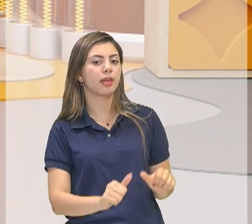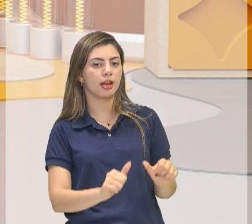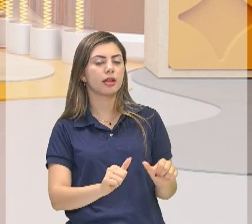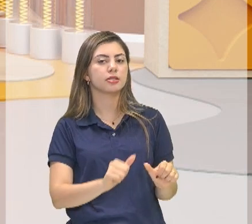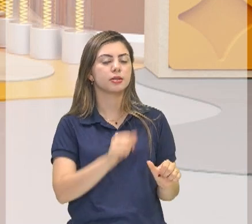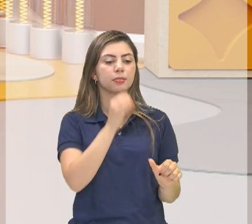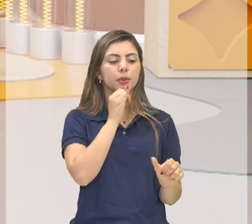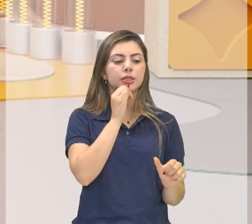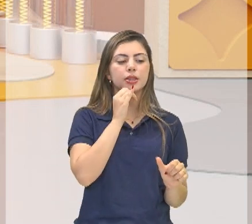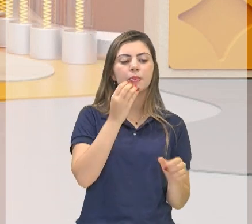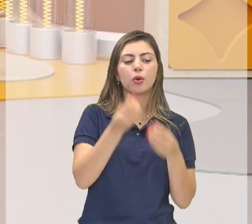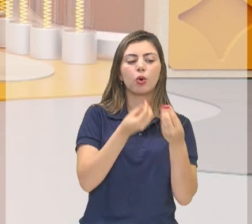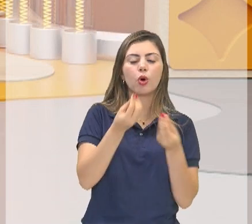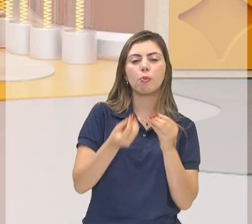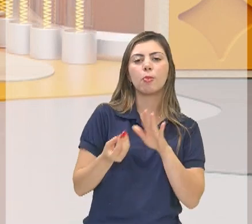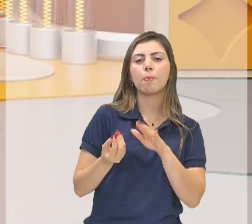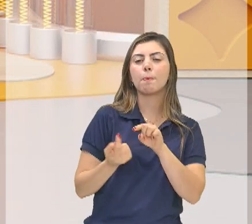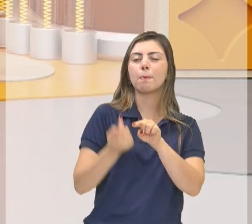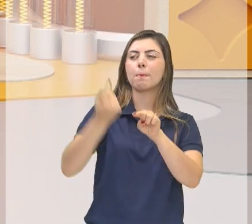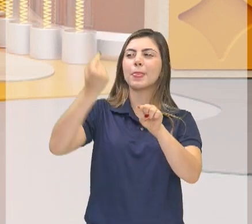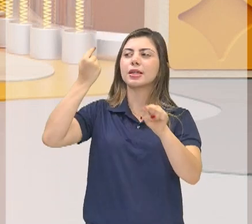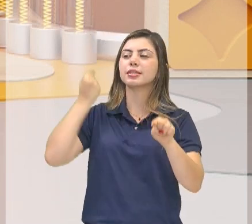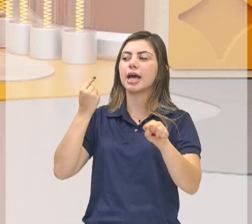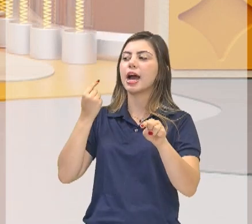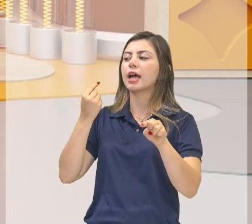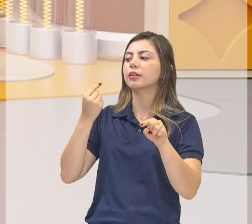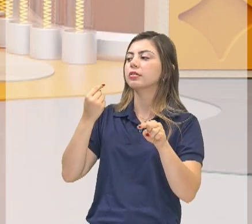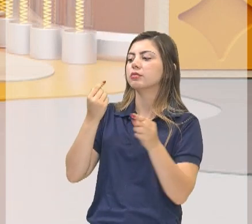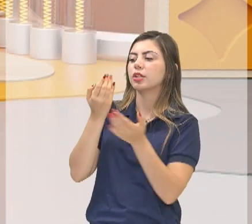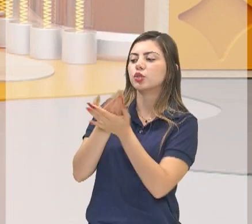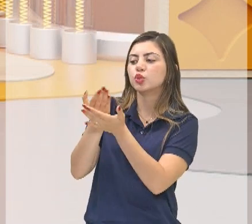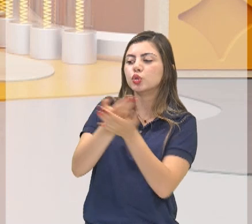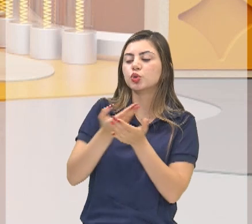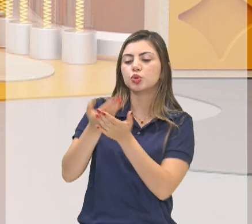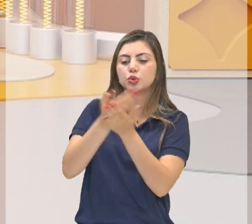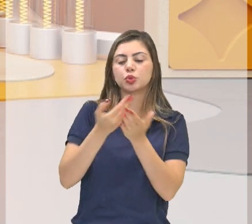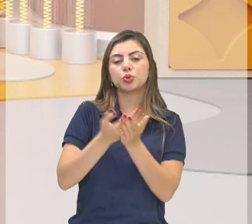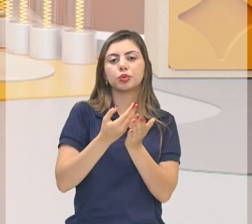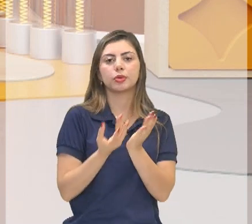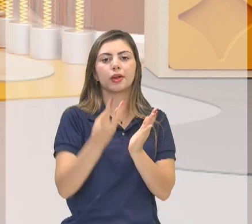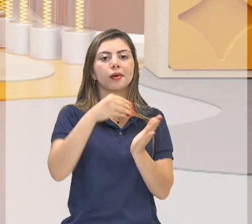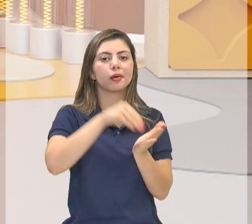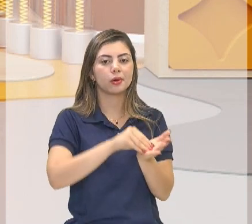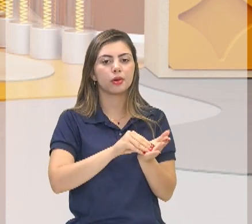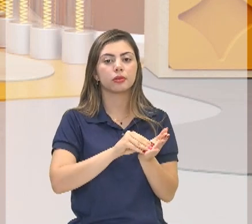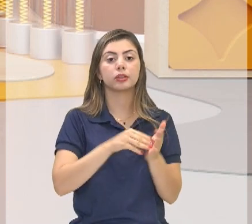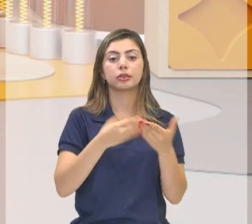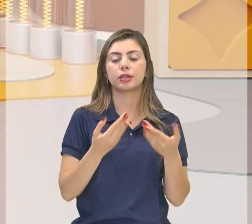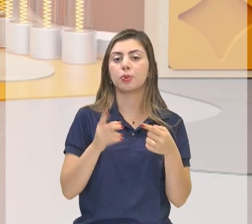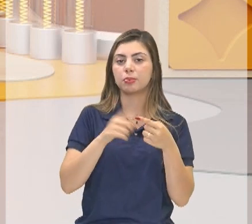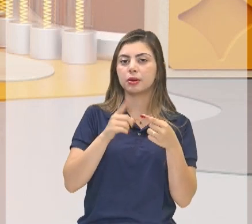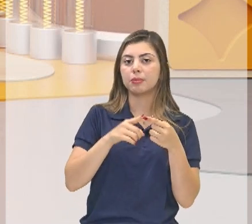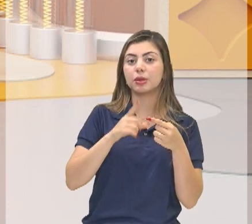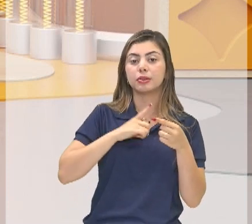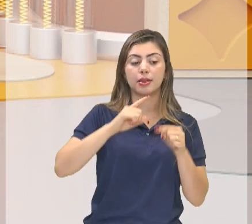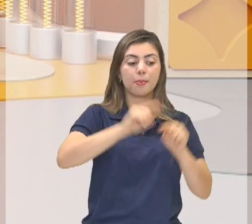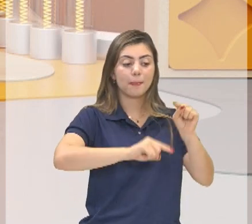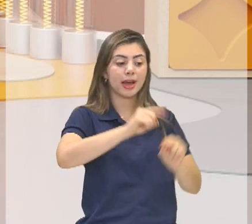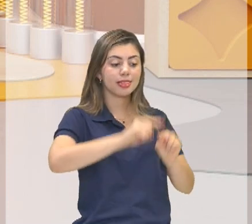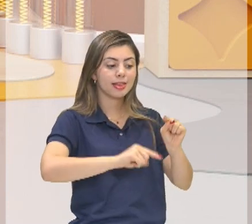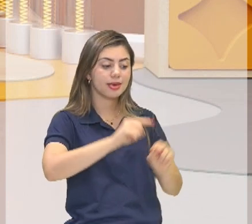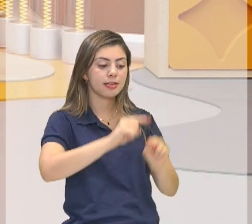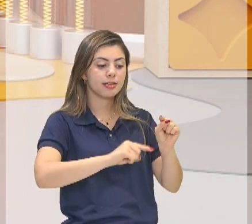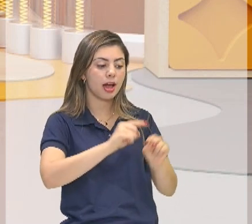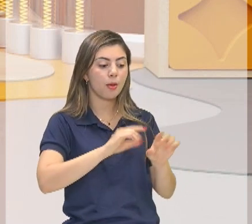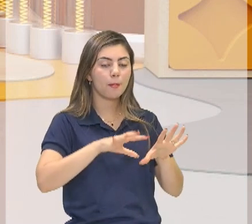mais distante no tempo. Então, enquanto nas fontes primárias você tem o objeto ali